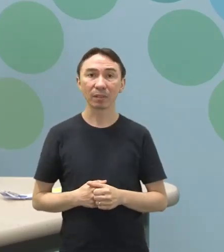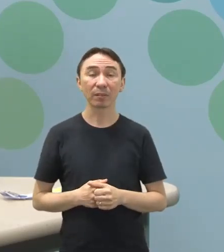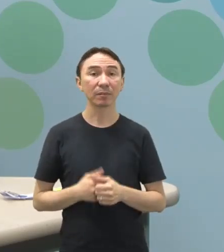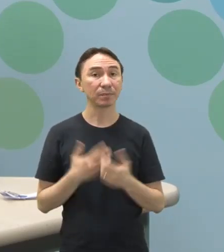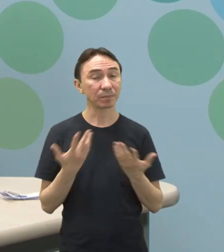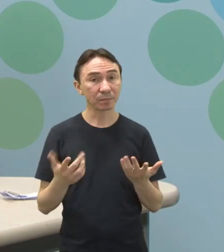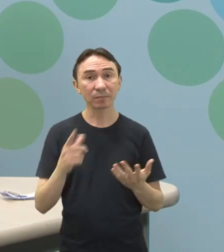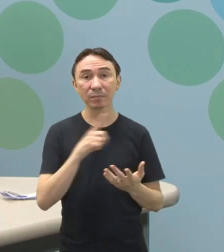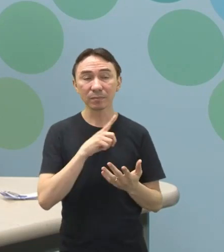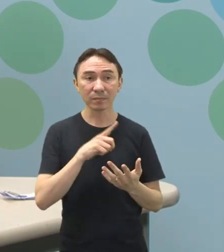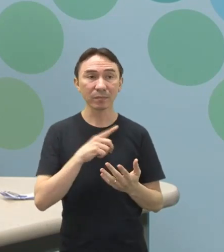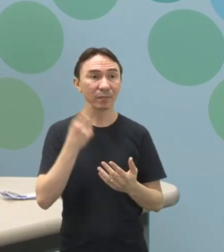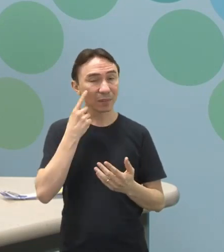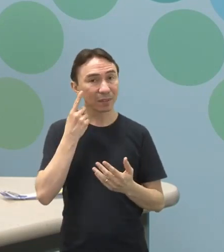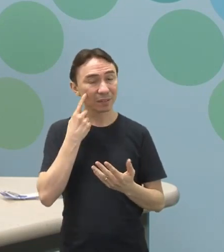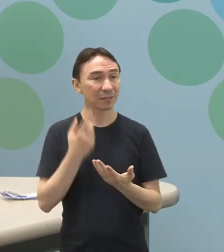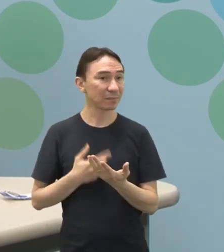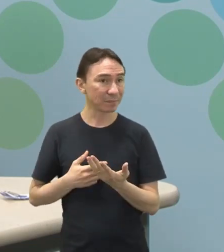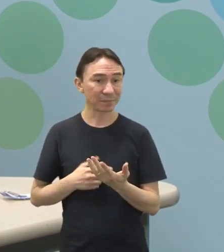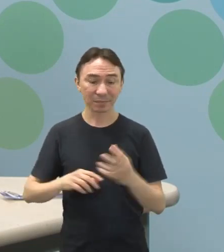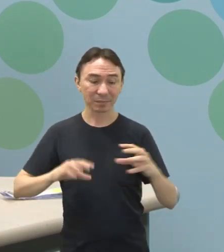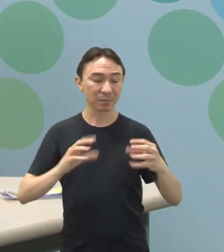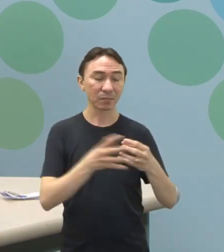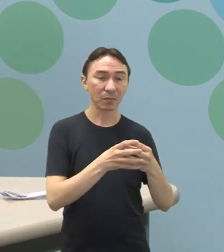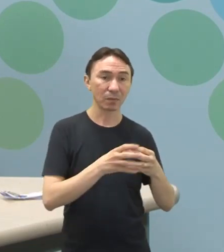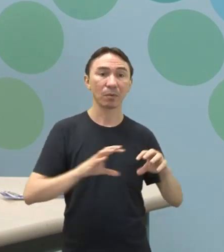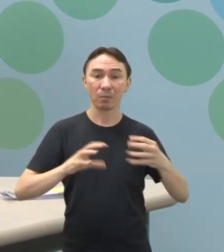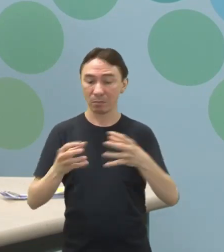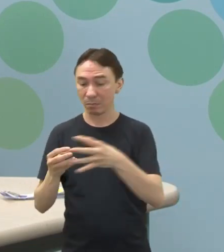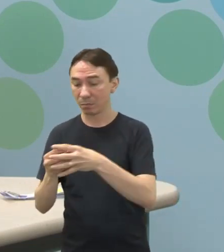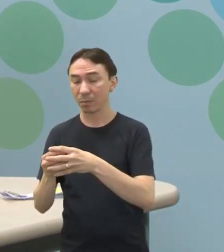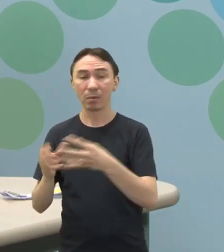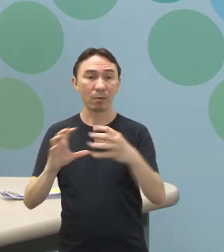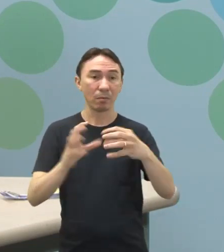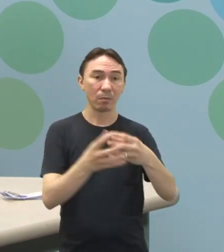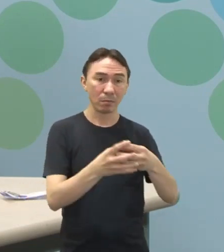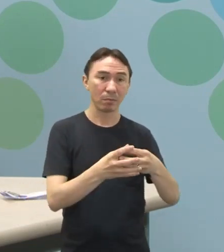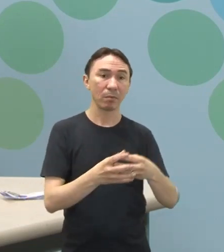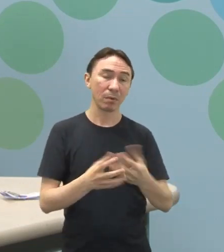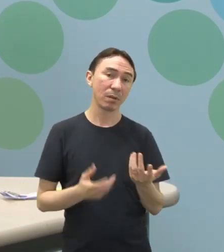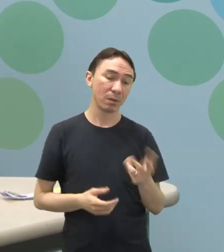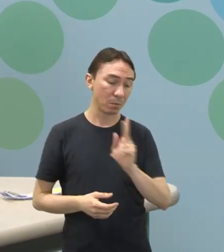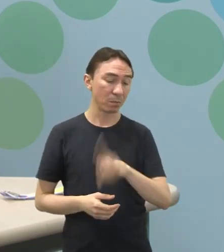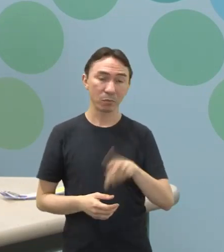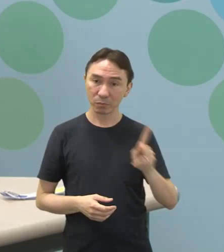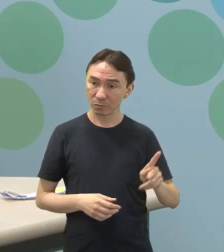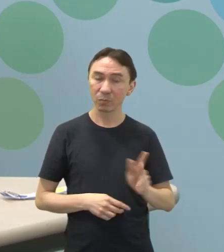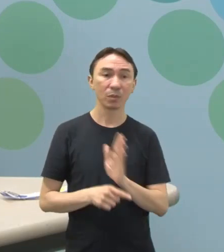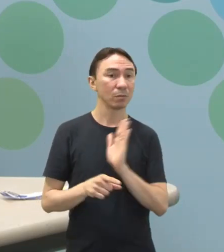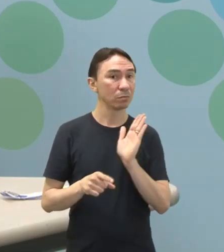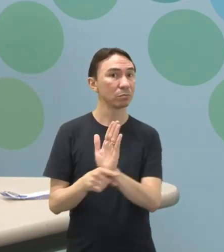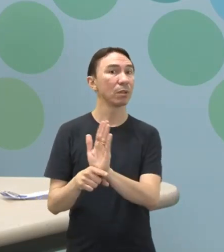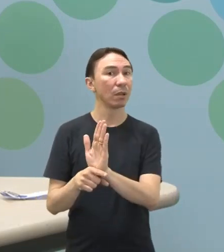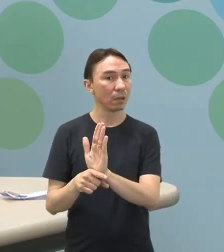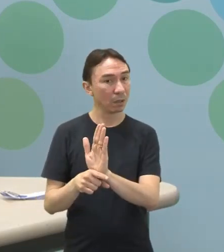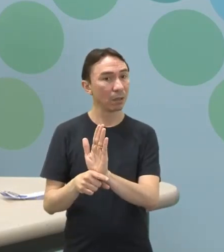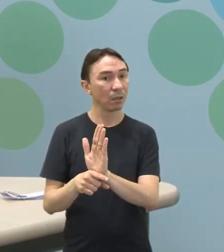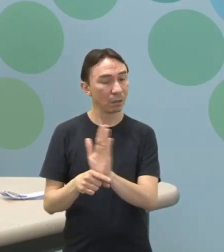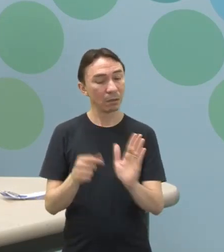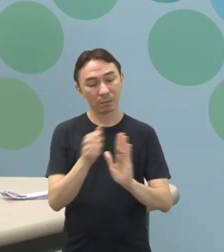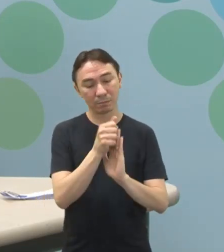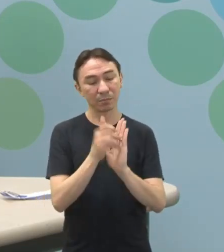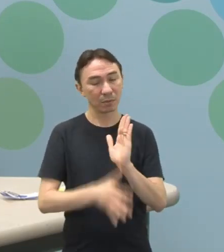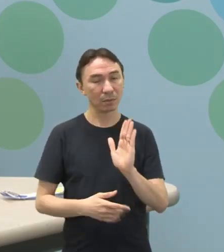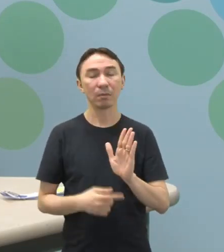eles podem promover essa investigação por meio das atividades da intervenção do professor essas perguntas podem ser